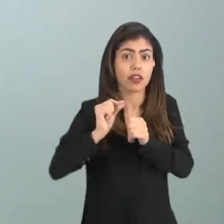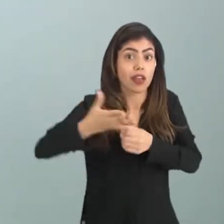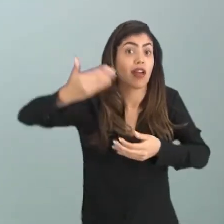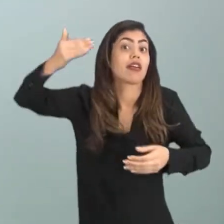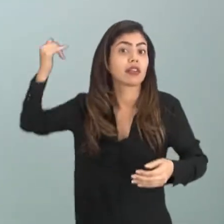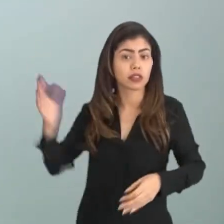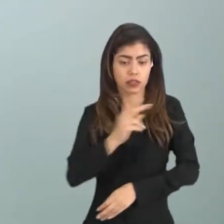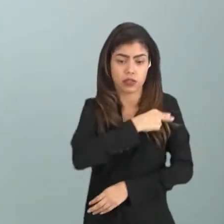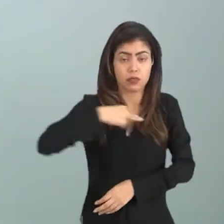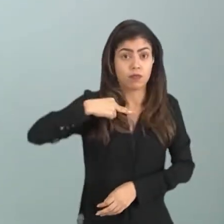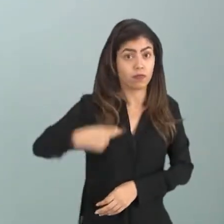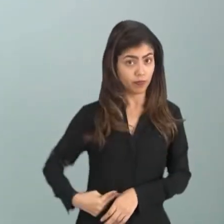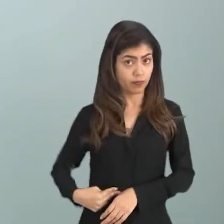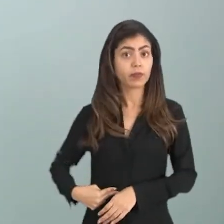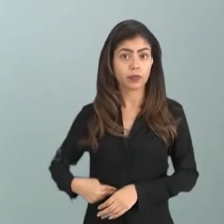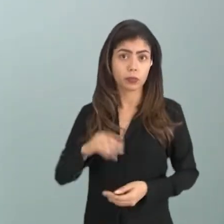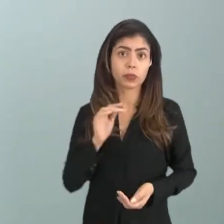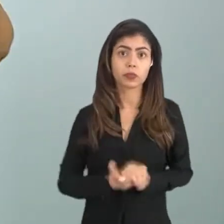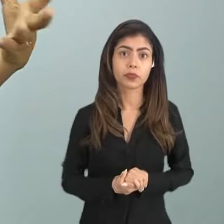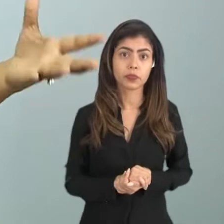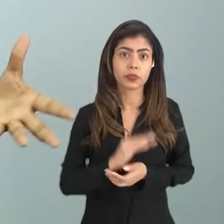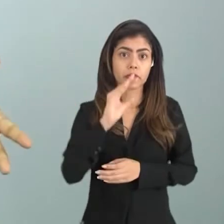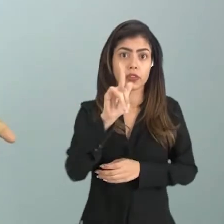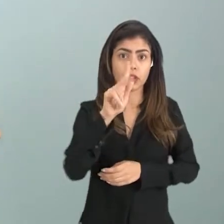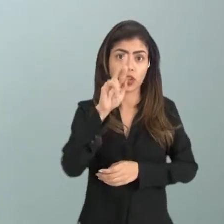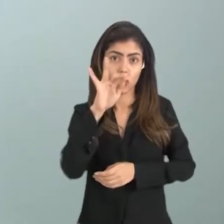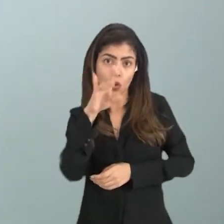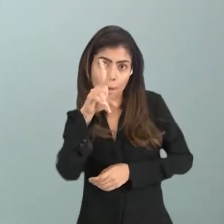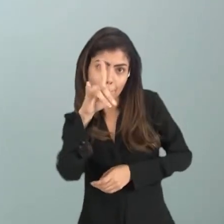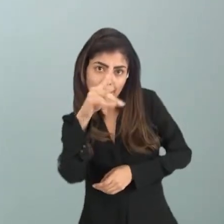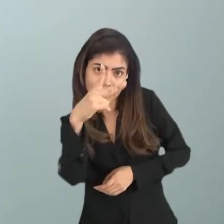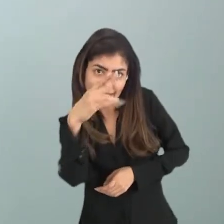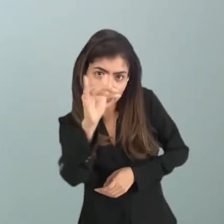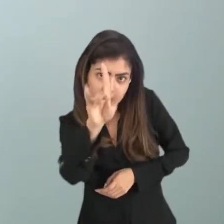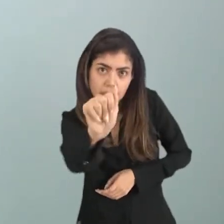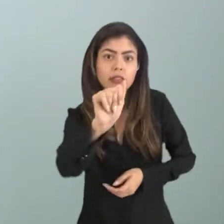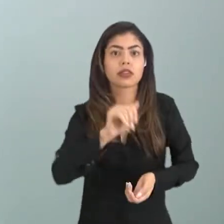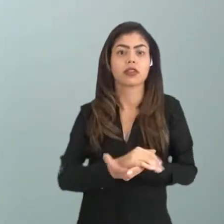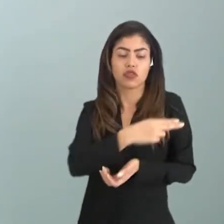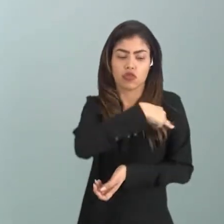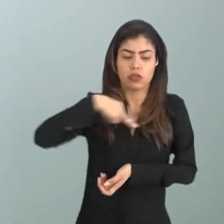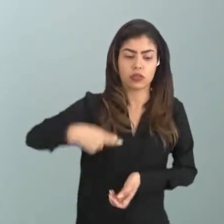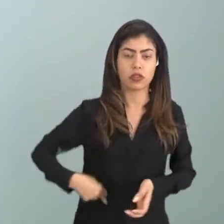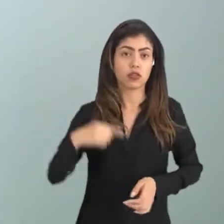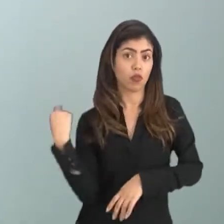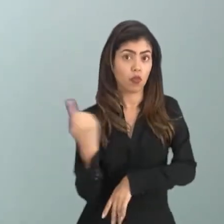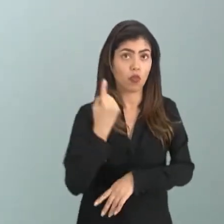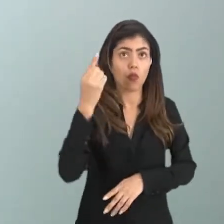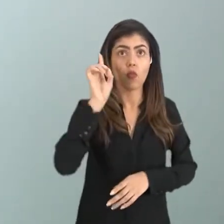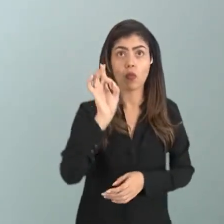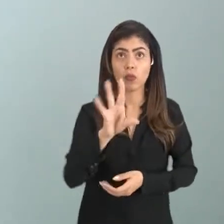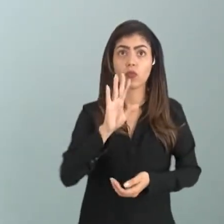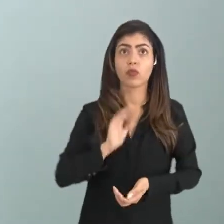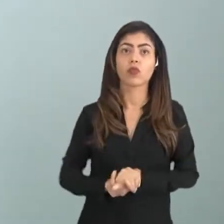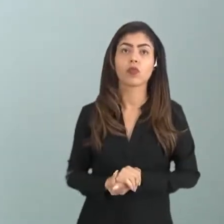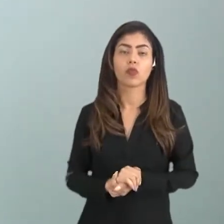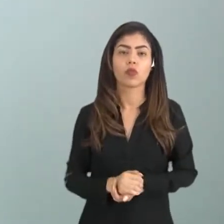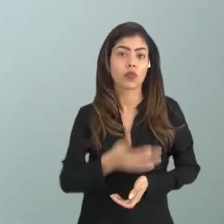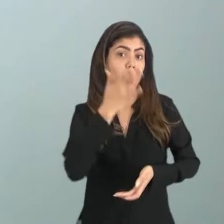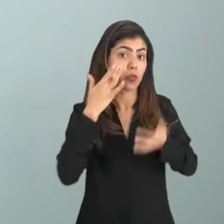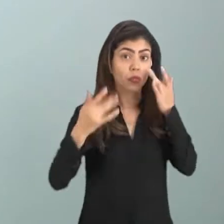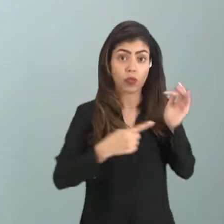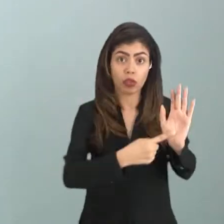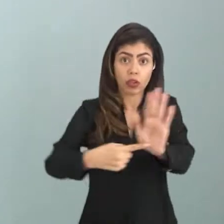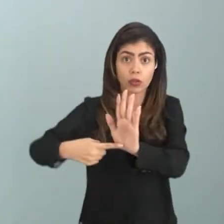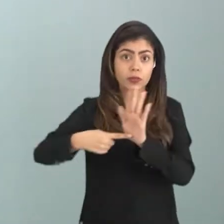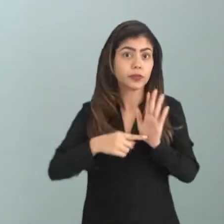por chineses e acrobatas chineses, né, apenas em uma apresentação ao